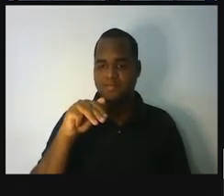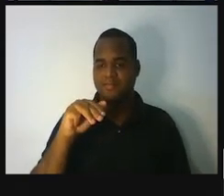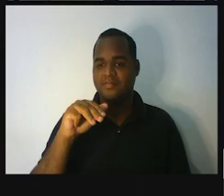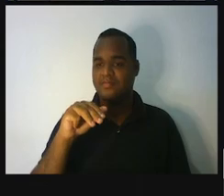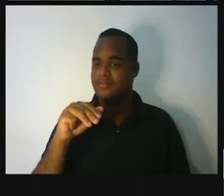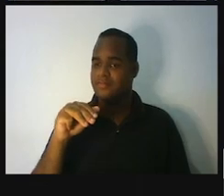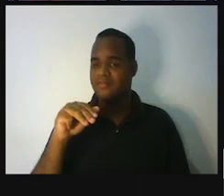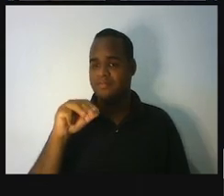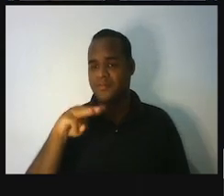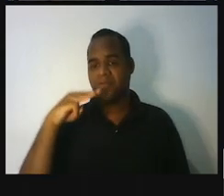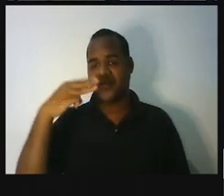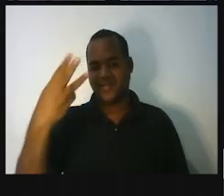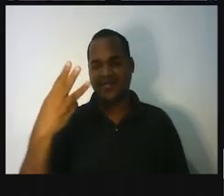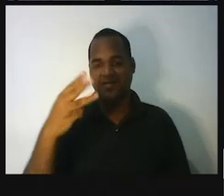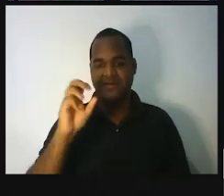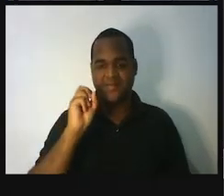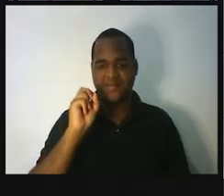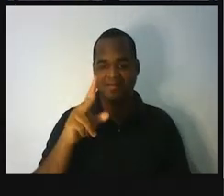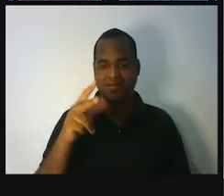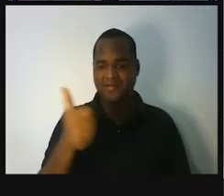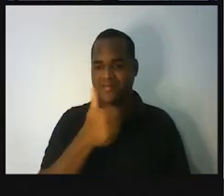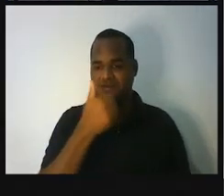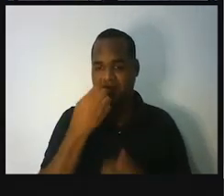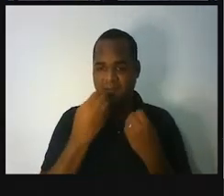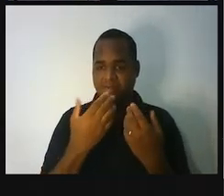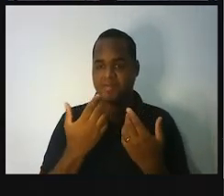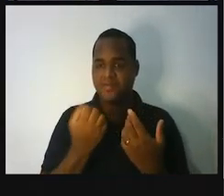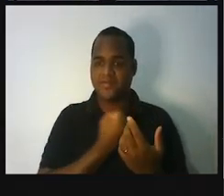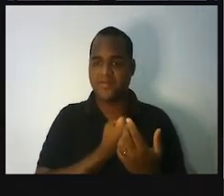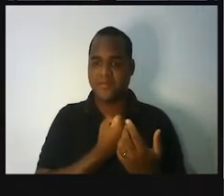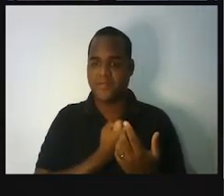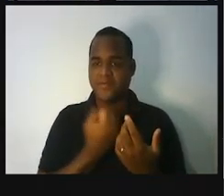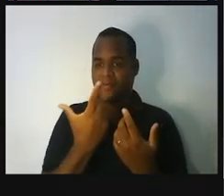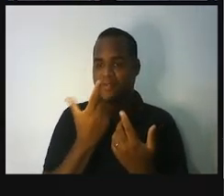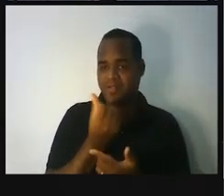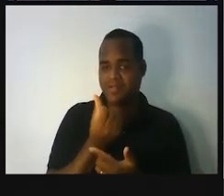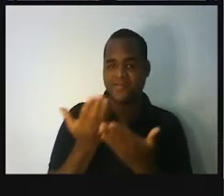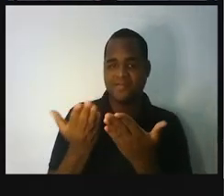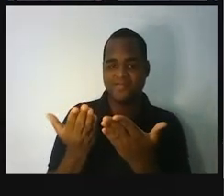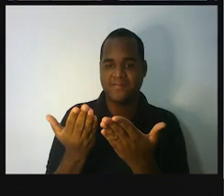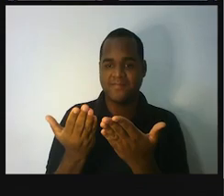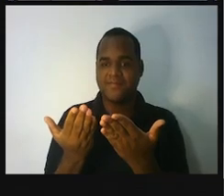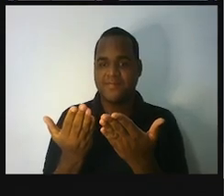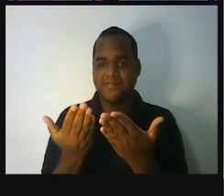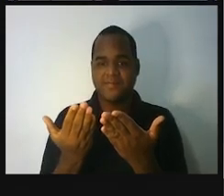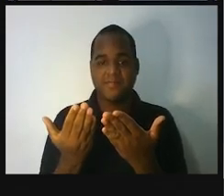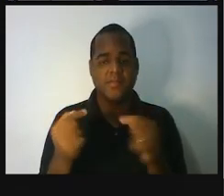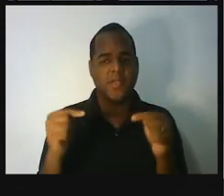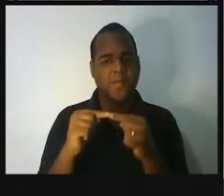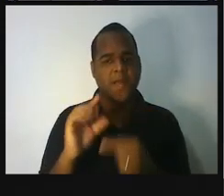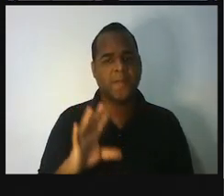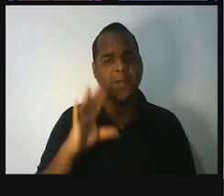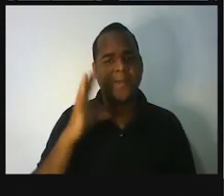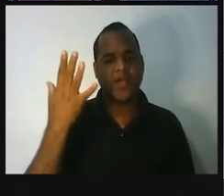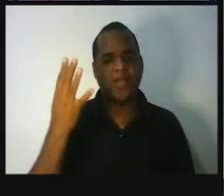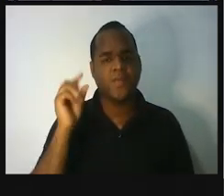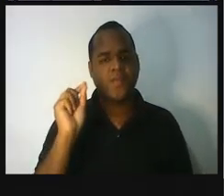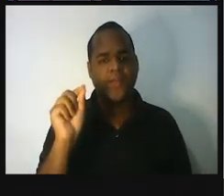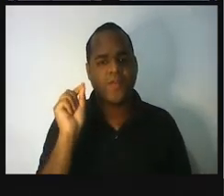cúbicos. Que bacana, hein? 26 decâmetros cúbicos. Professor, aconteceu uma coisa ali,